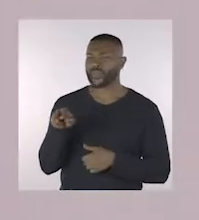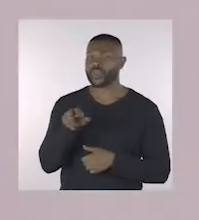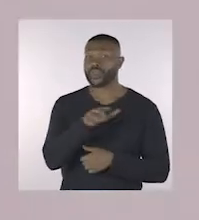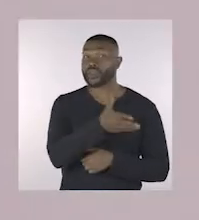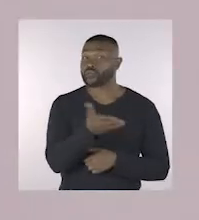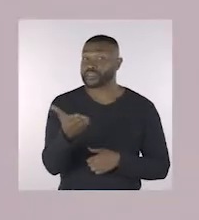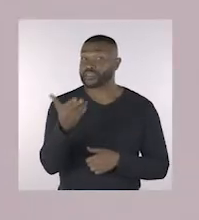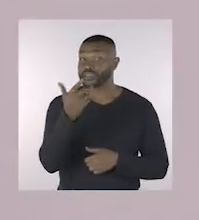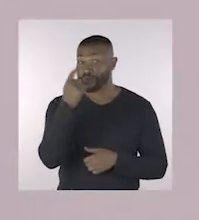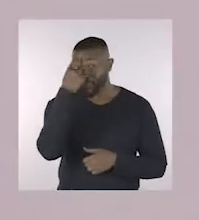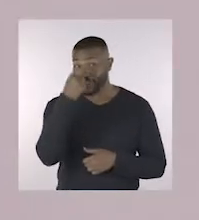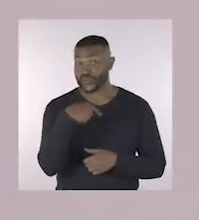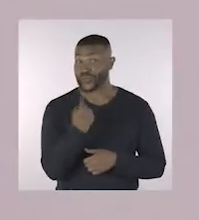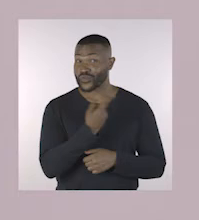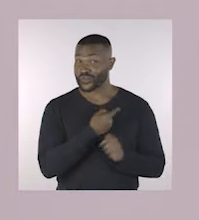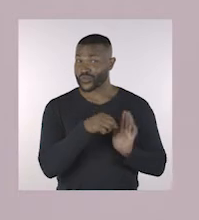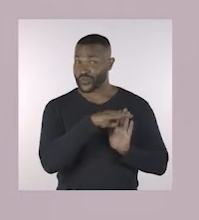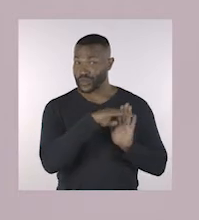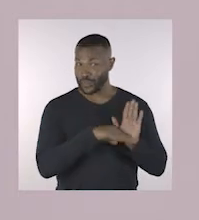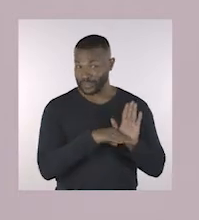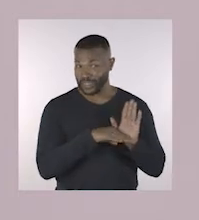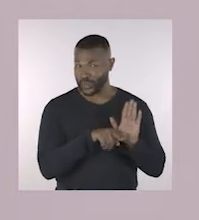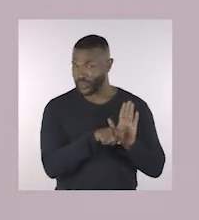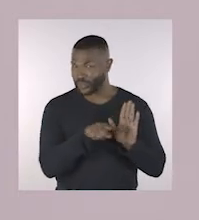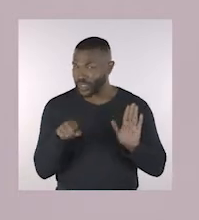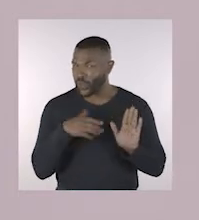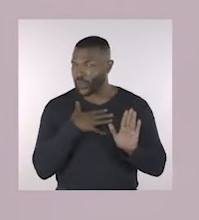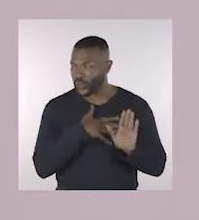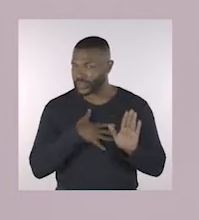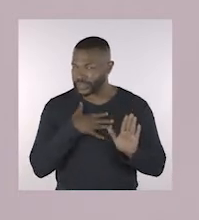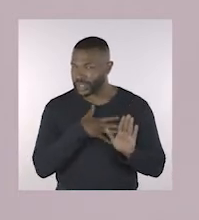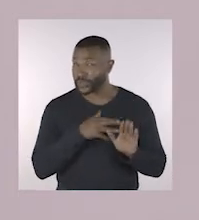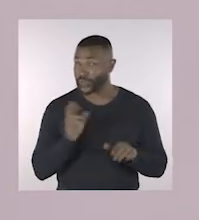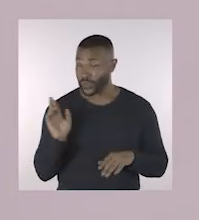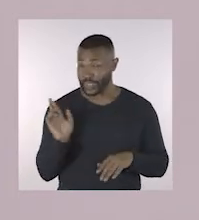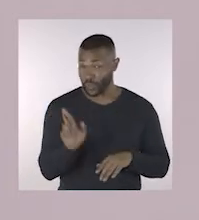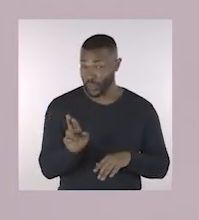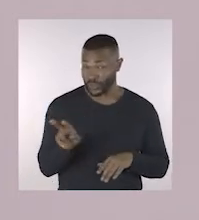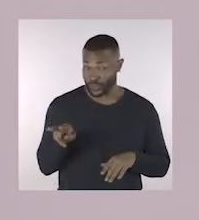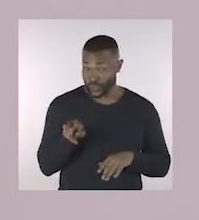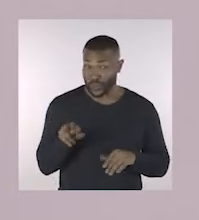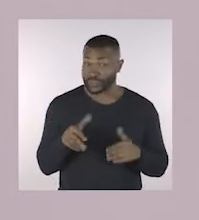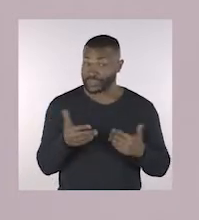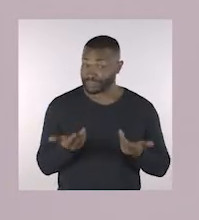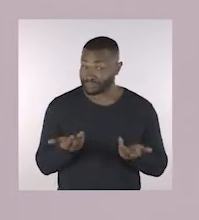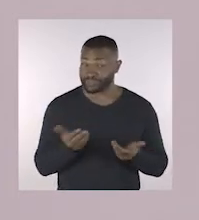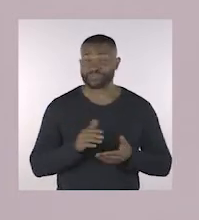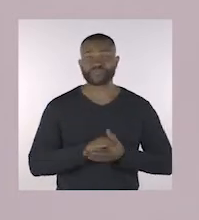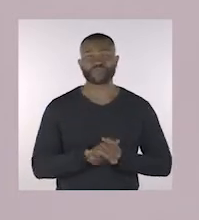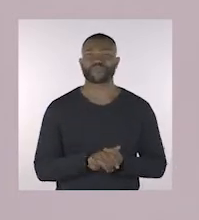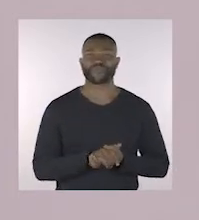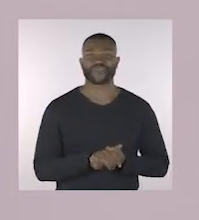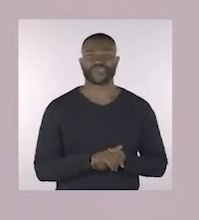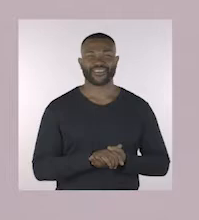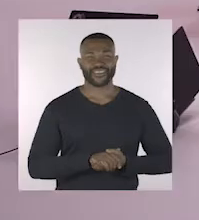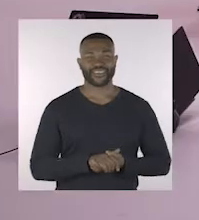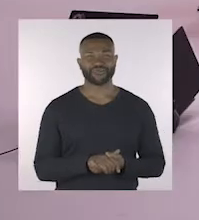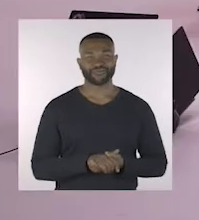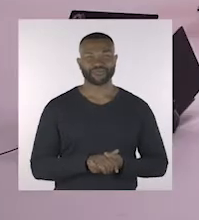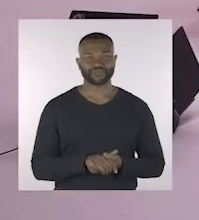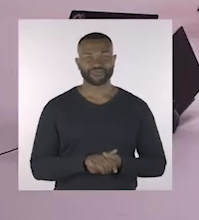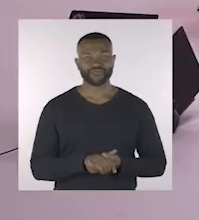o que vocês estão achando do nosso evento e estou gostando das respostas dos nossos candidatos